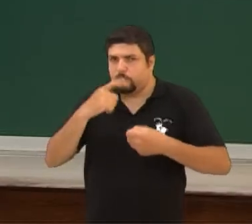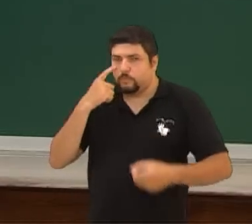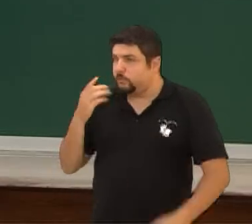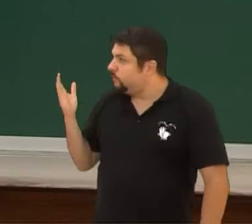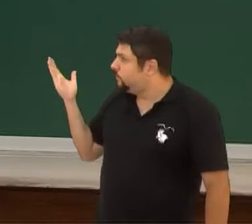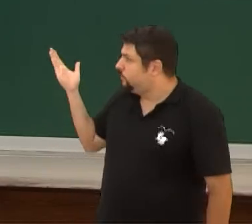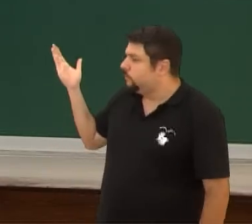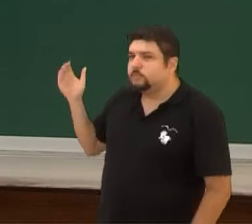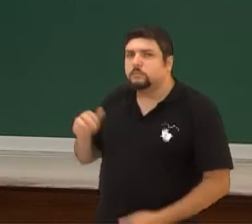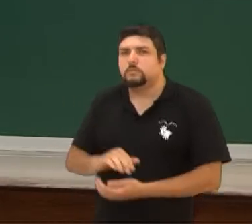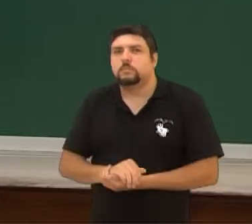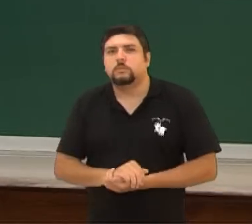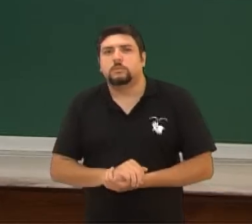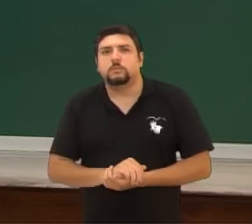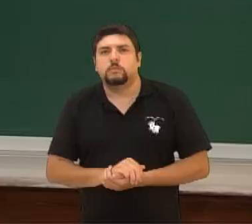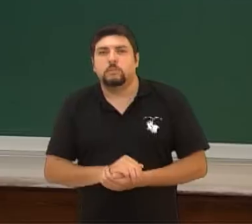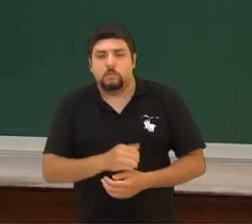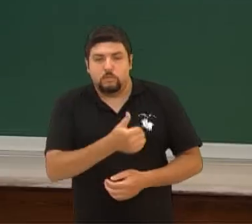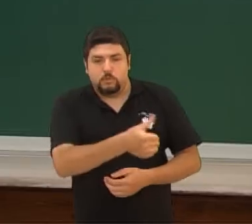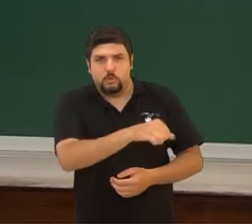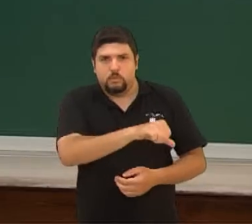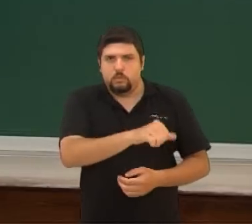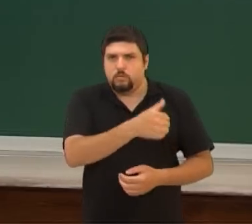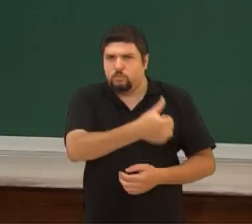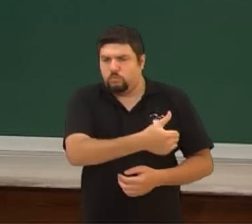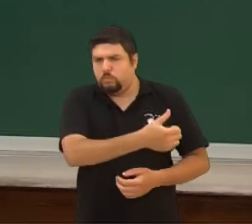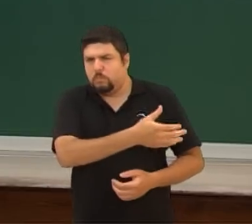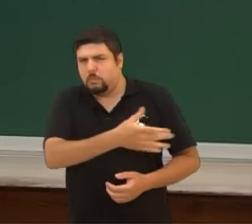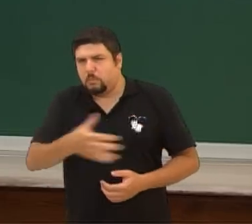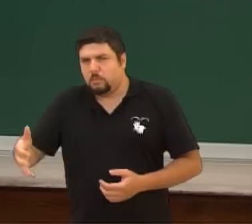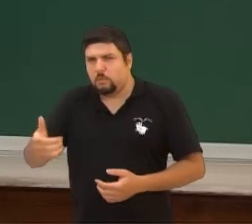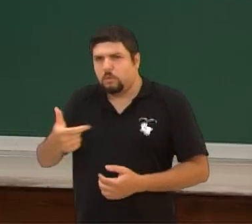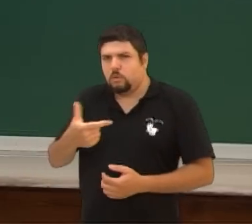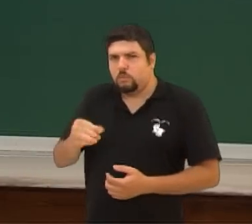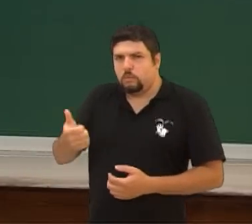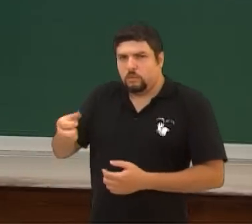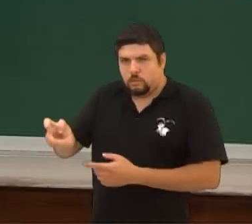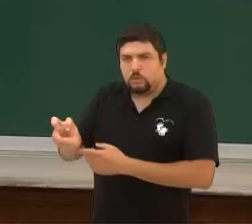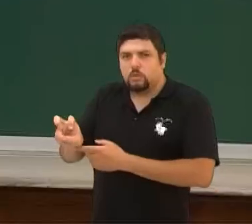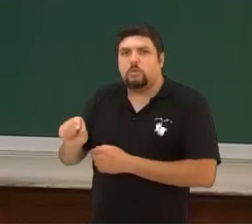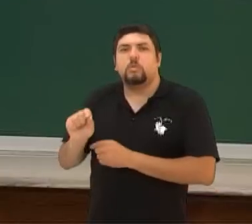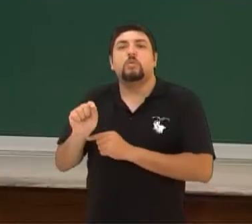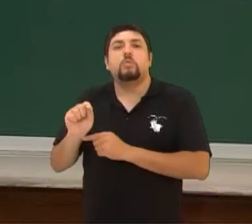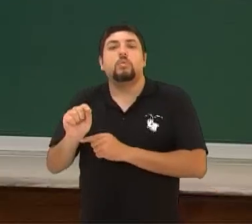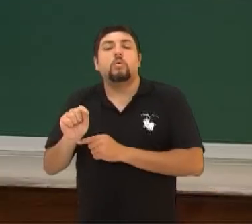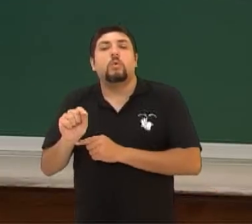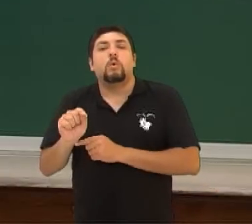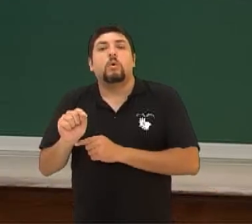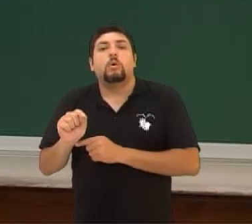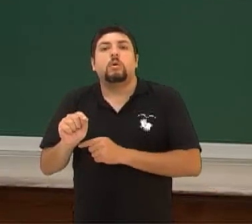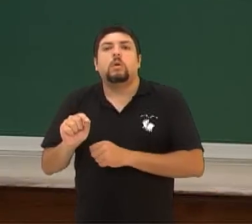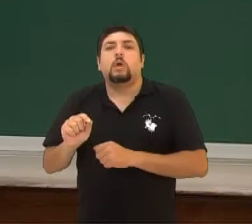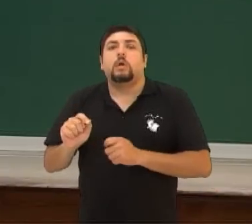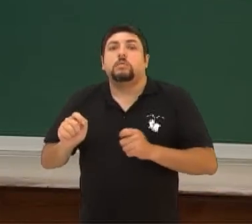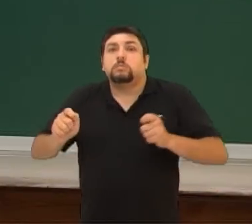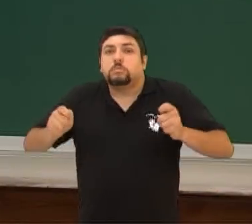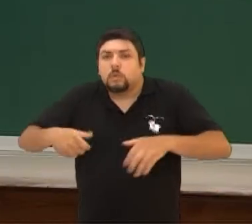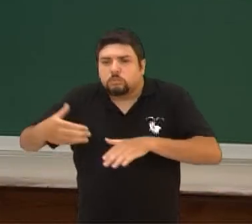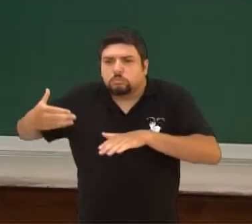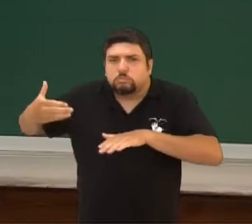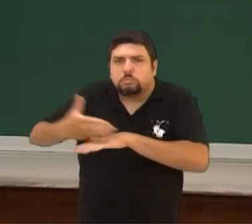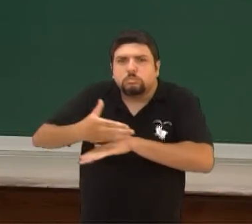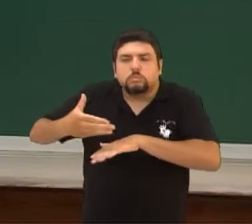informação, de 91 até 2015, né, houve um crescimento no acesso básico à alimentação